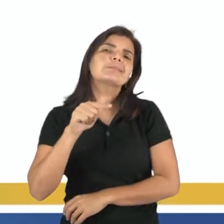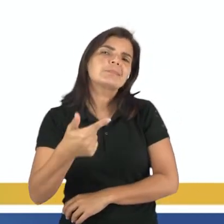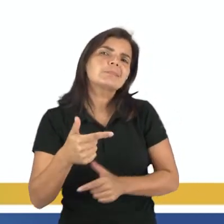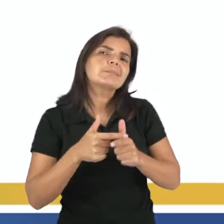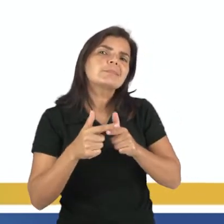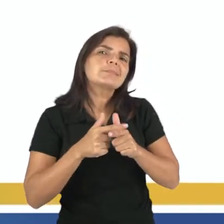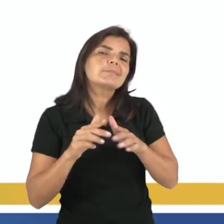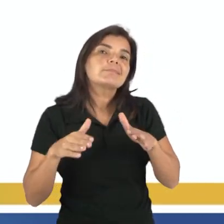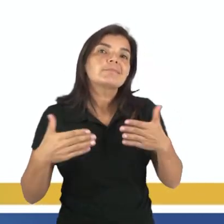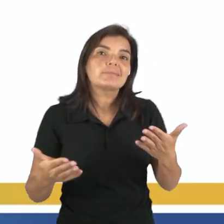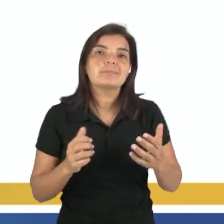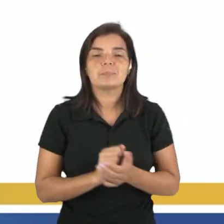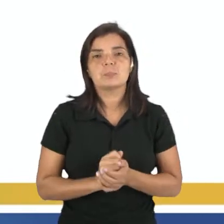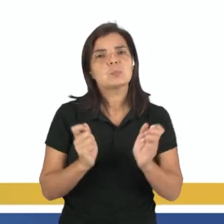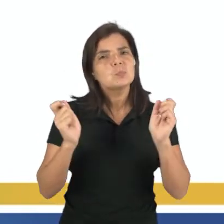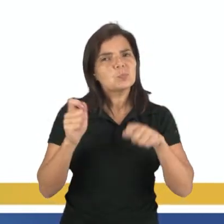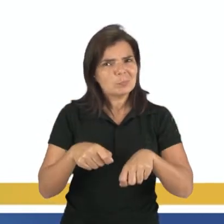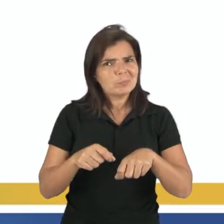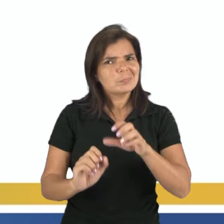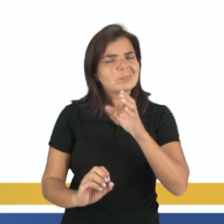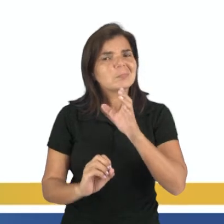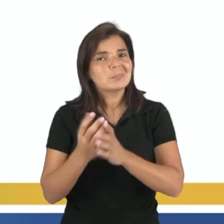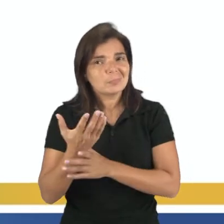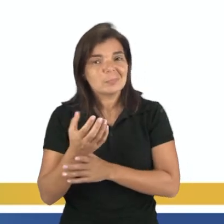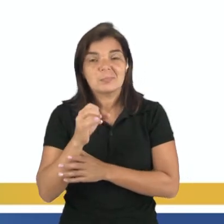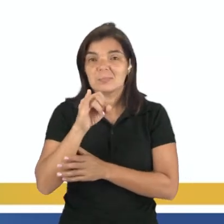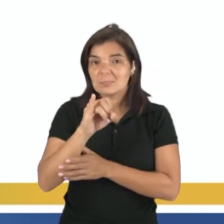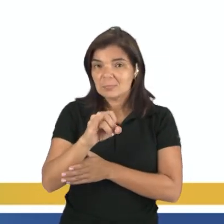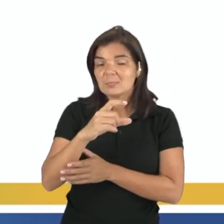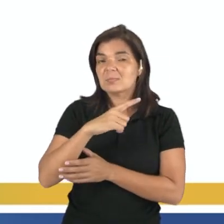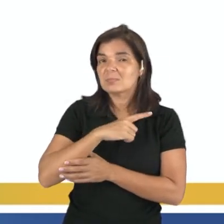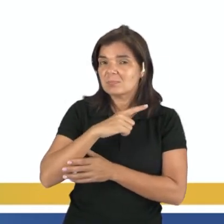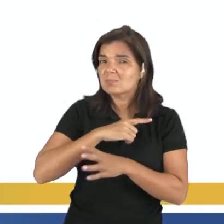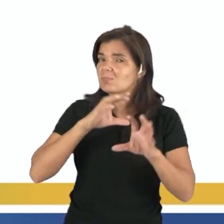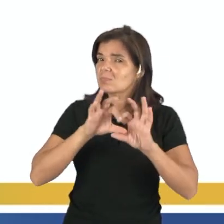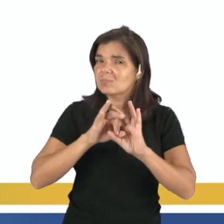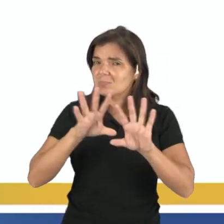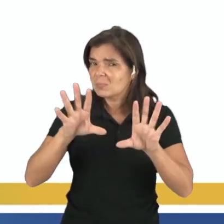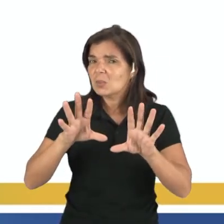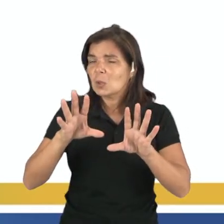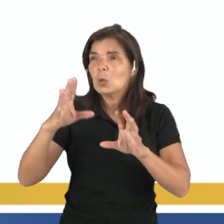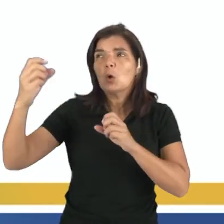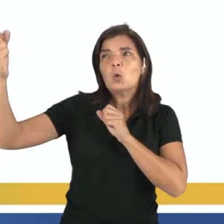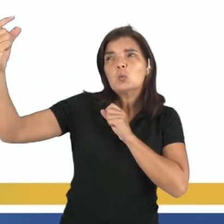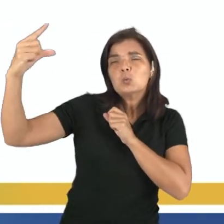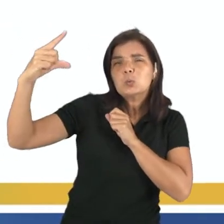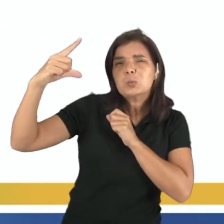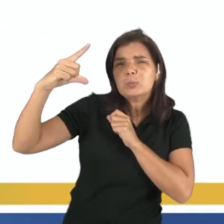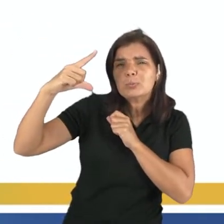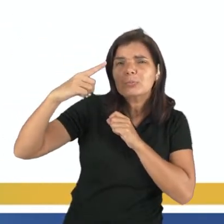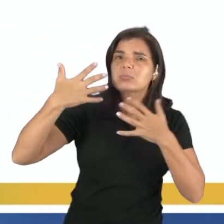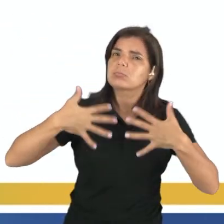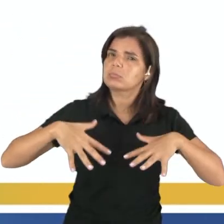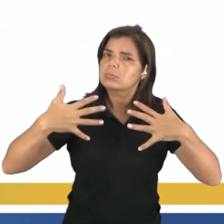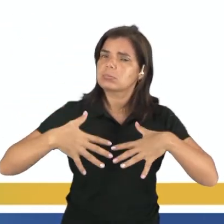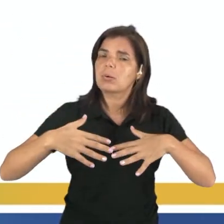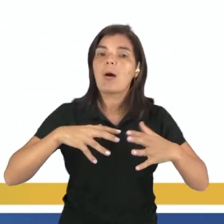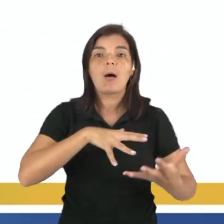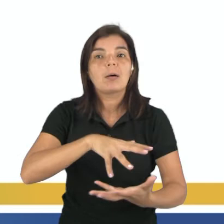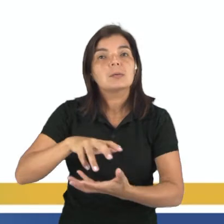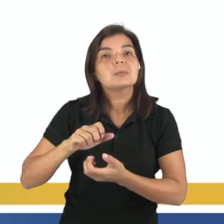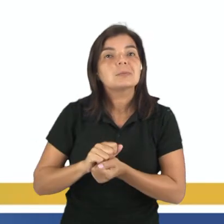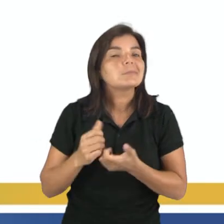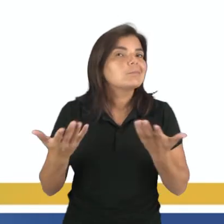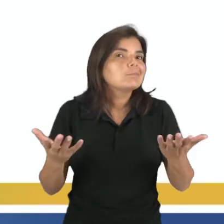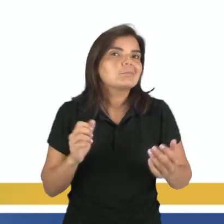danos, podemos apontar o que pode acontecer se a gente tiver a liberação de muitos raios solares até a nossa